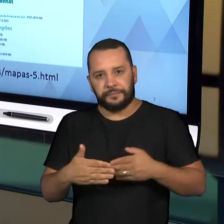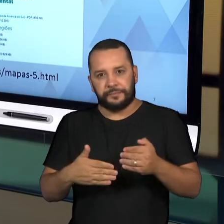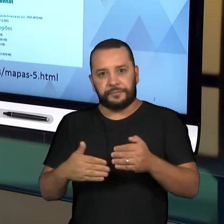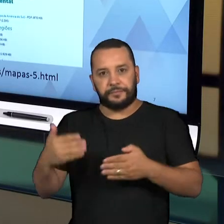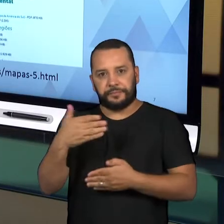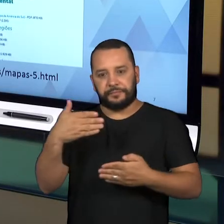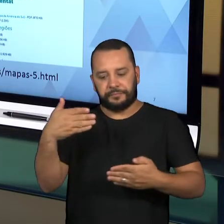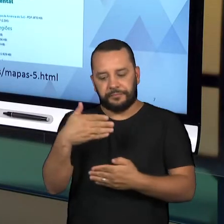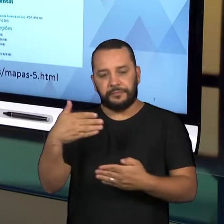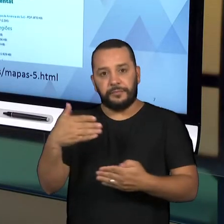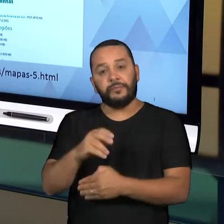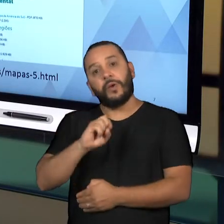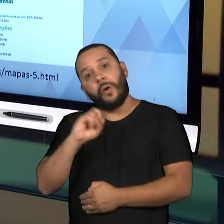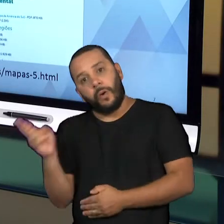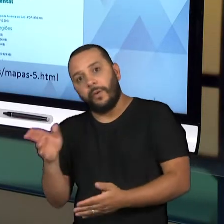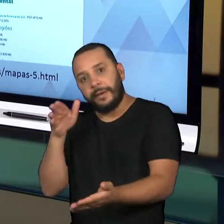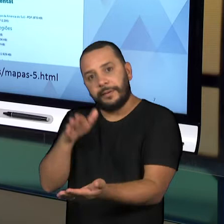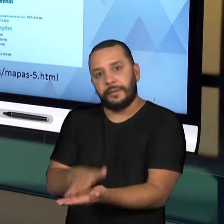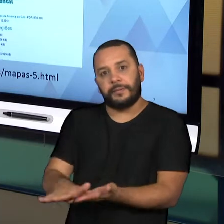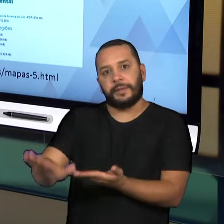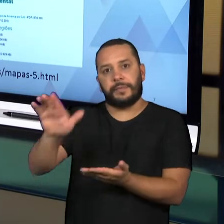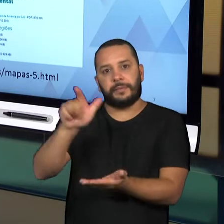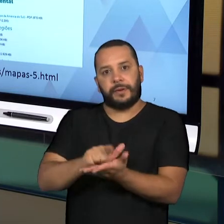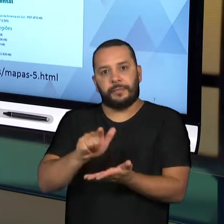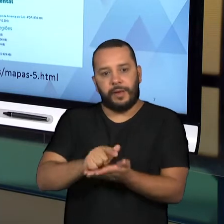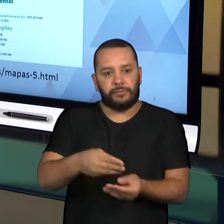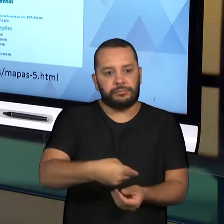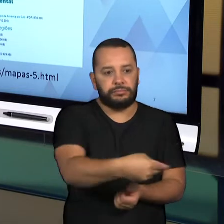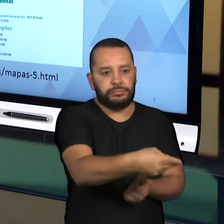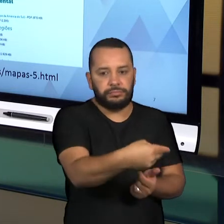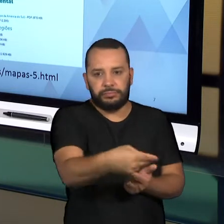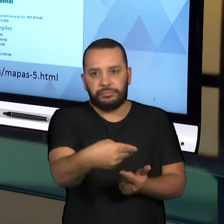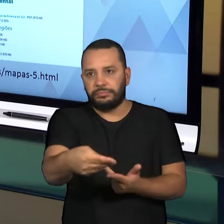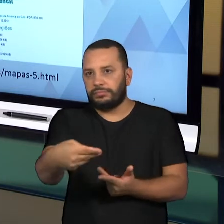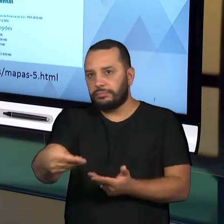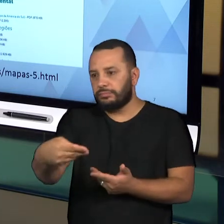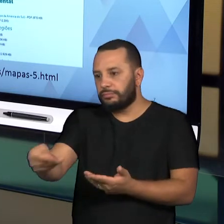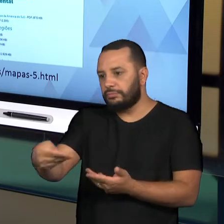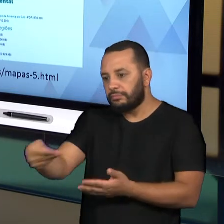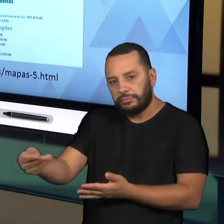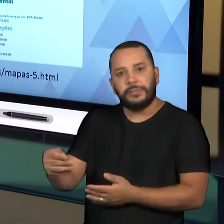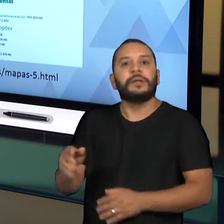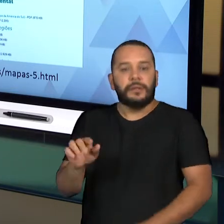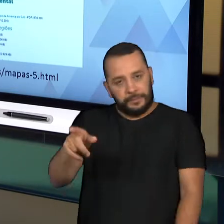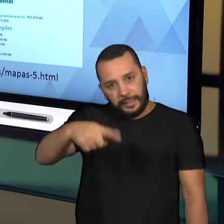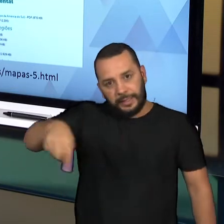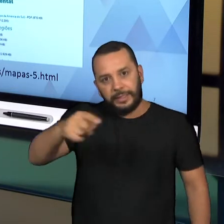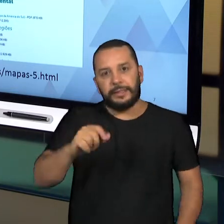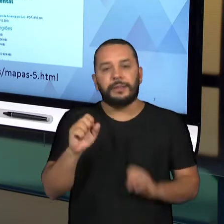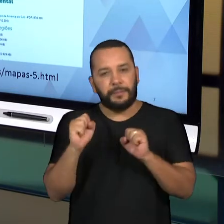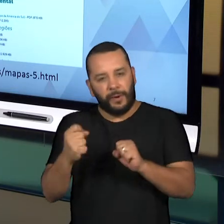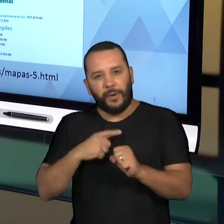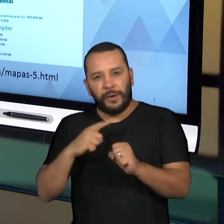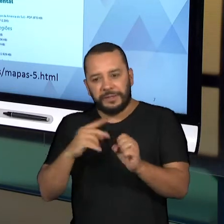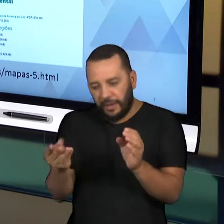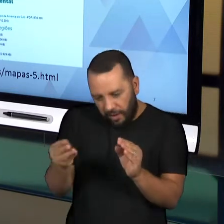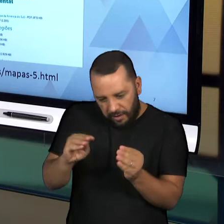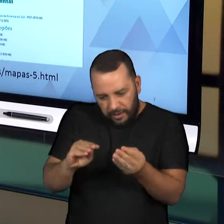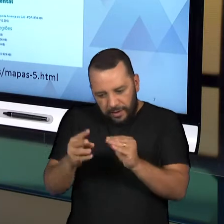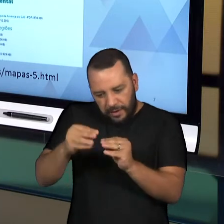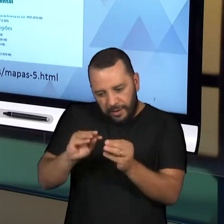imprimir e levar para os alunos existem formas que os alunos podem fazer dobraduras e